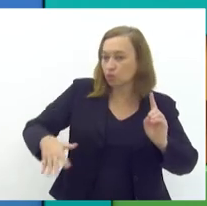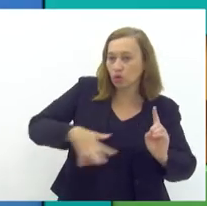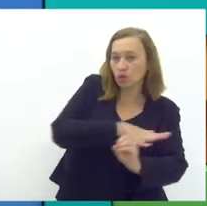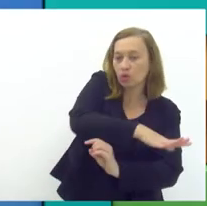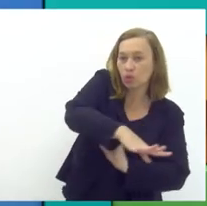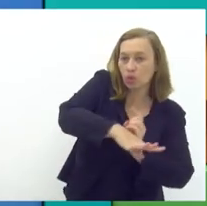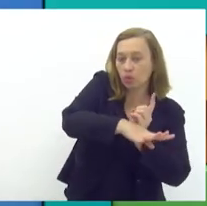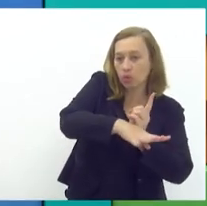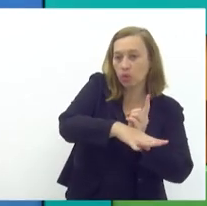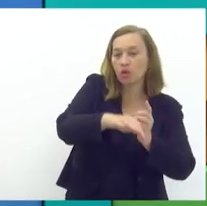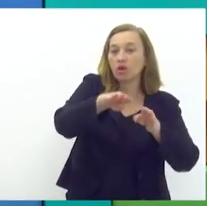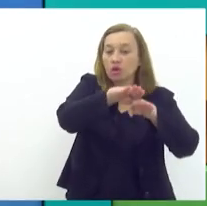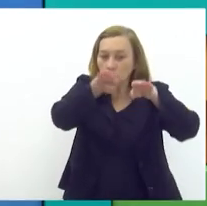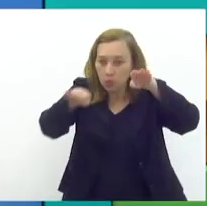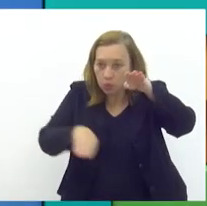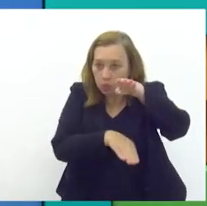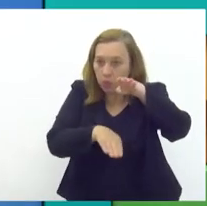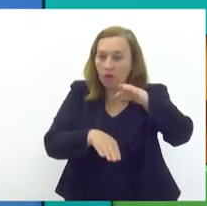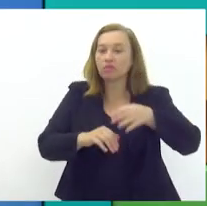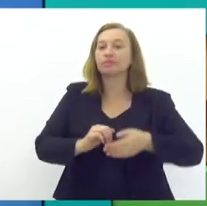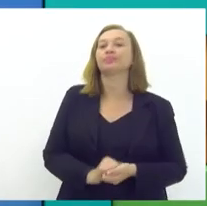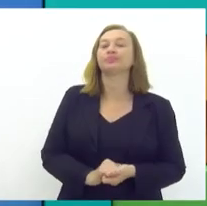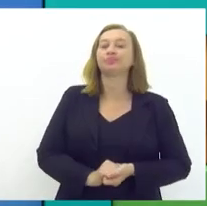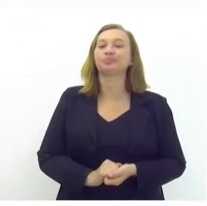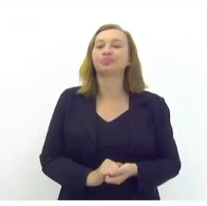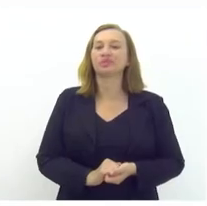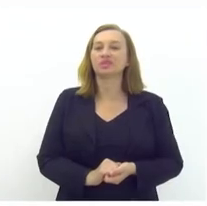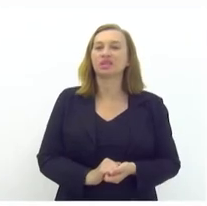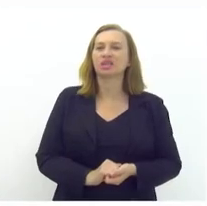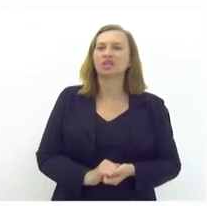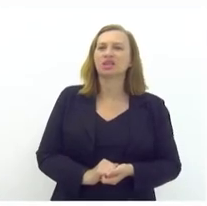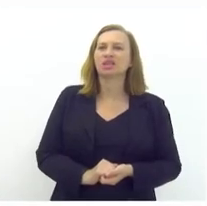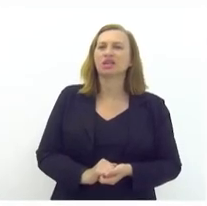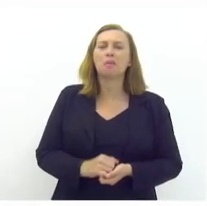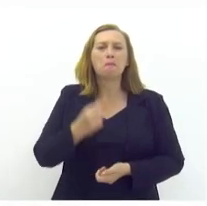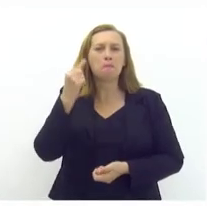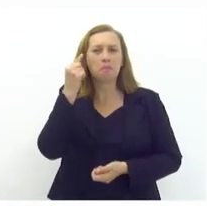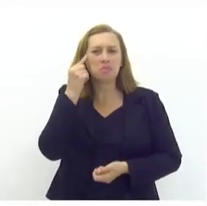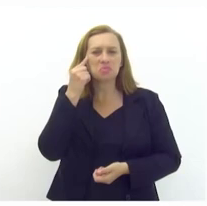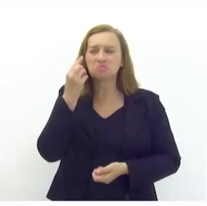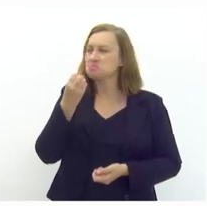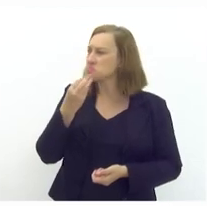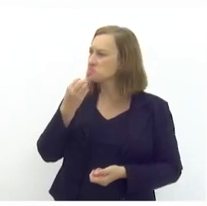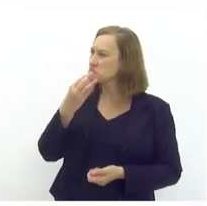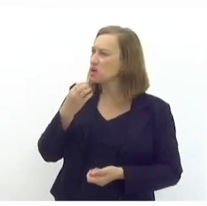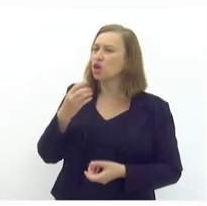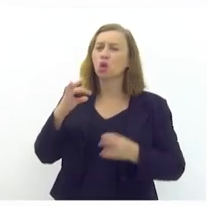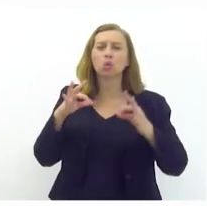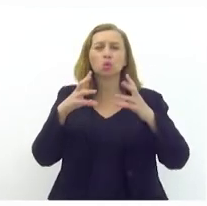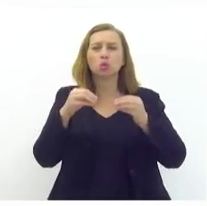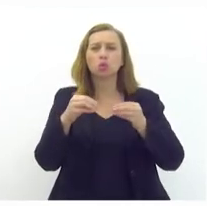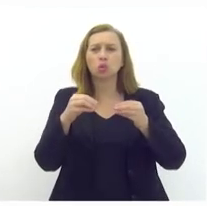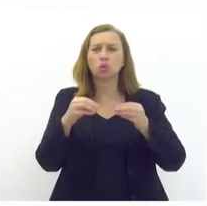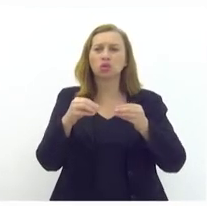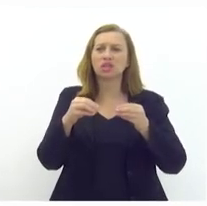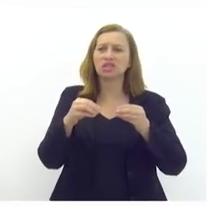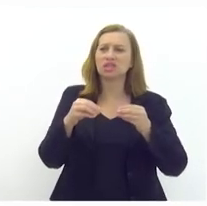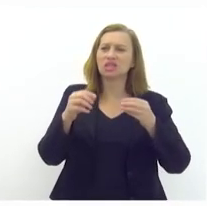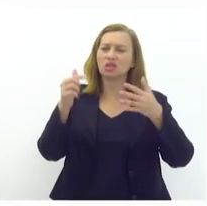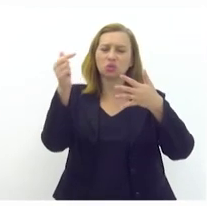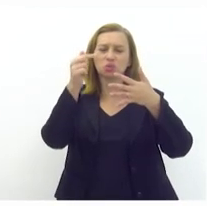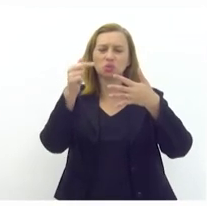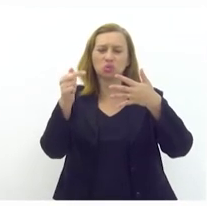eu quero mostrar duas tabelas aqui que refletem bem Todas as distorções